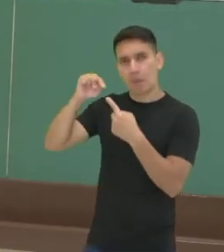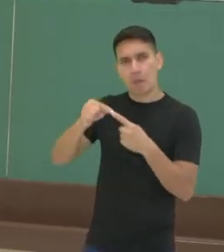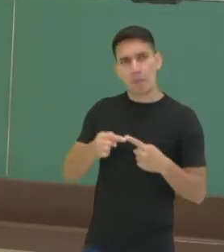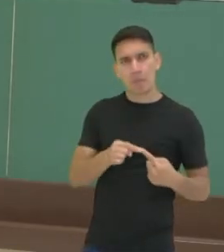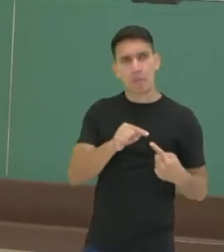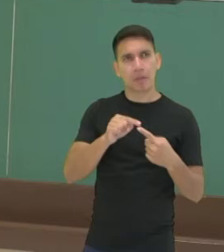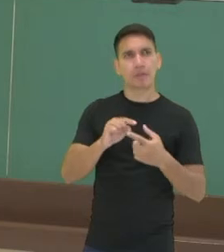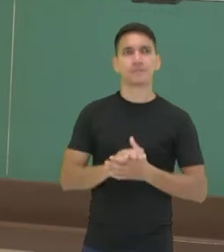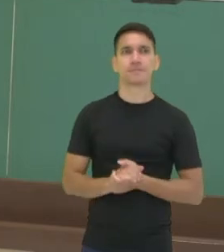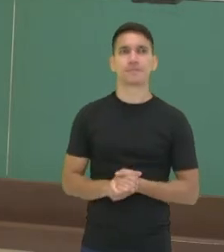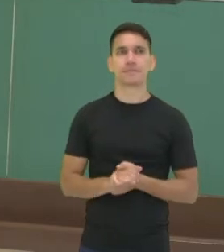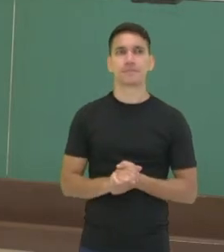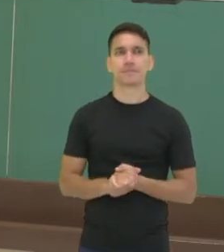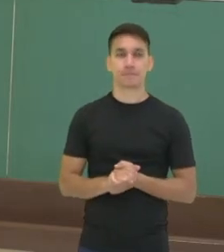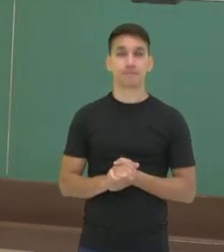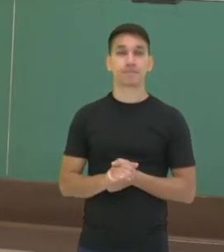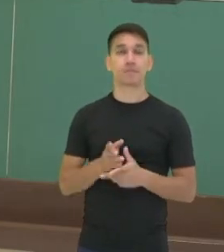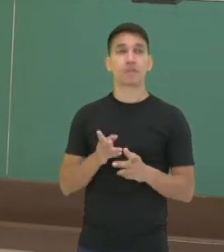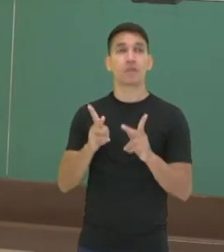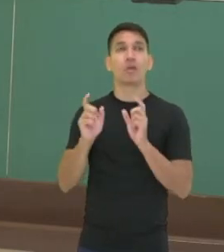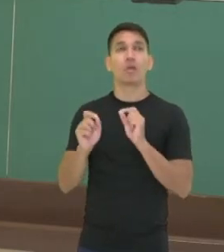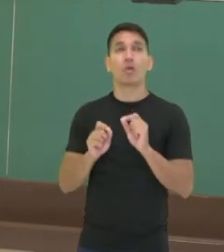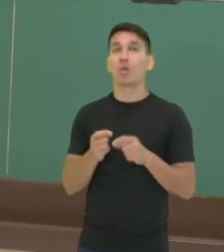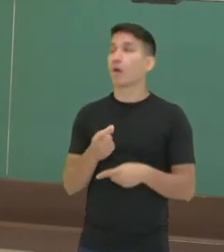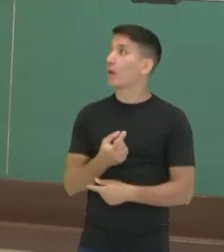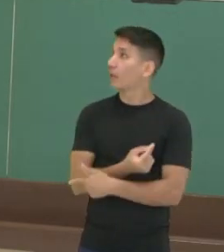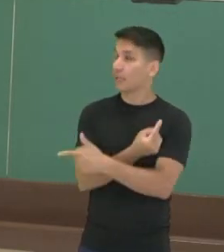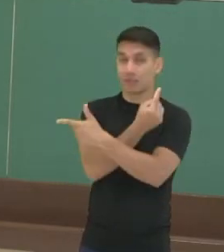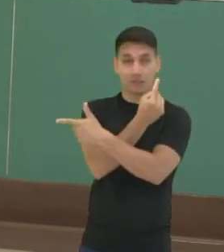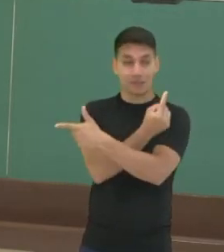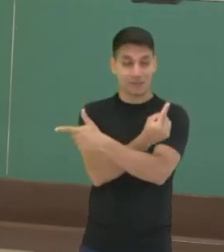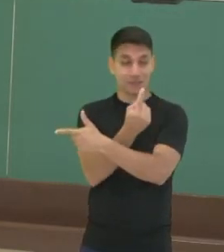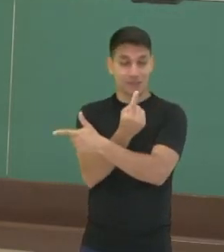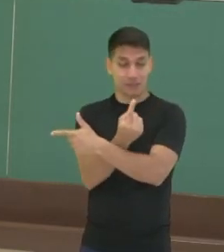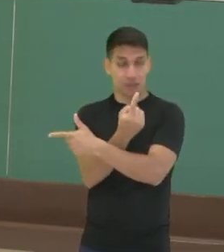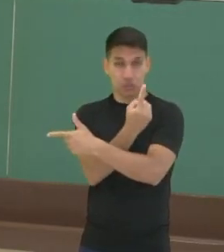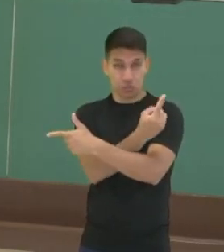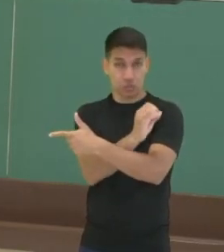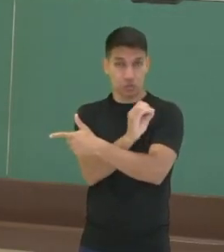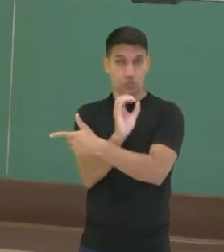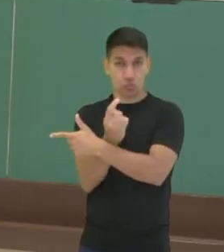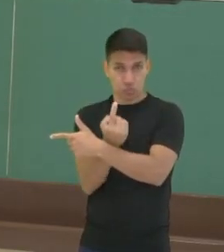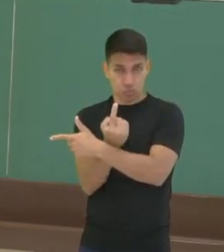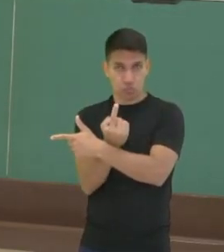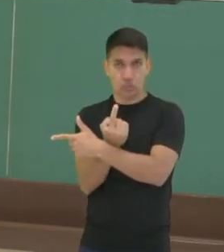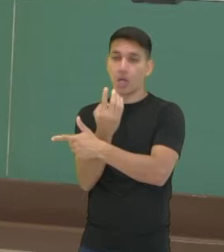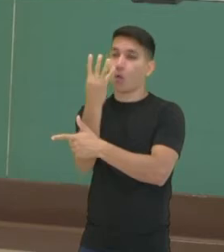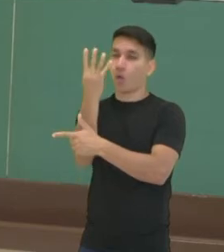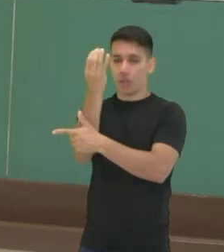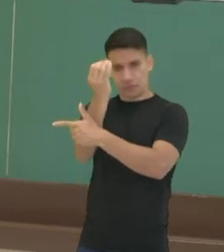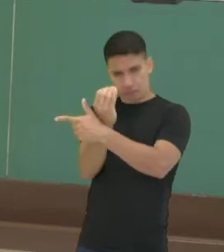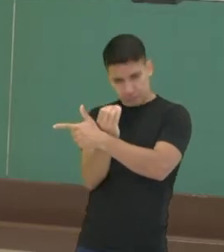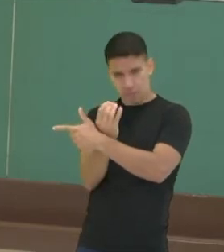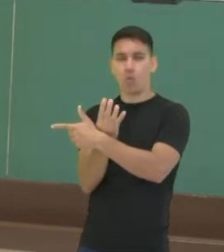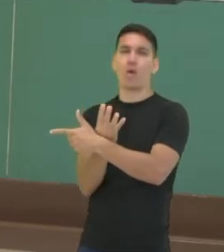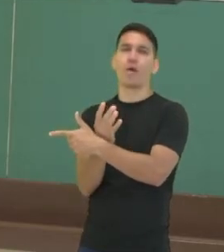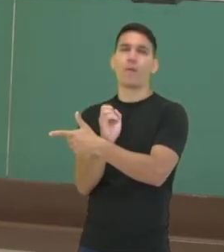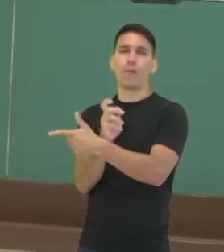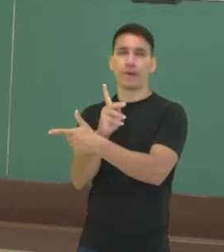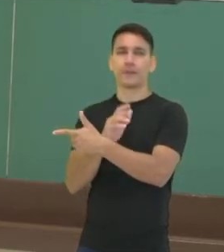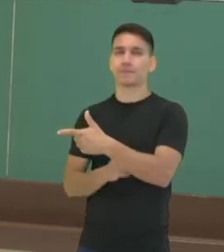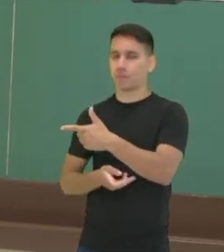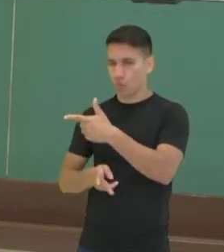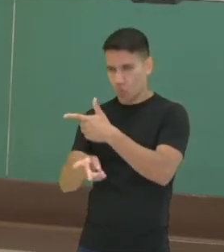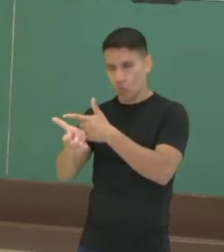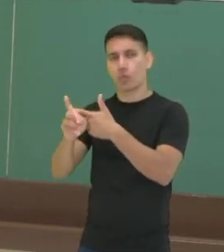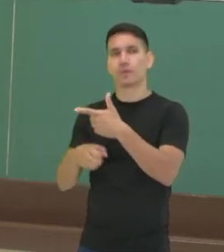menos 1 é 1. Mas aí eu fico com 101, então eu tenho que abaixar o 4, né? Porque 101 é menor que 120. Vamos